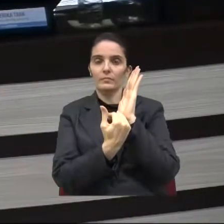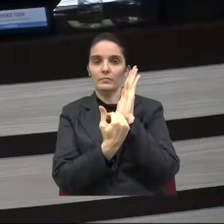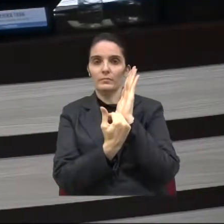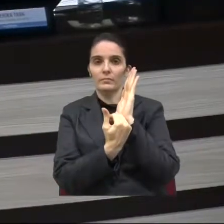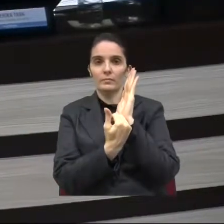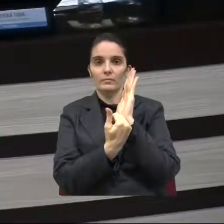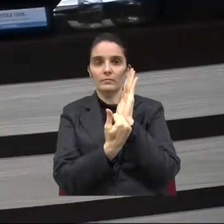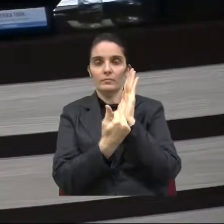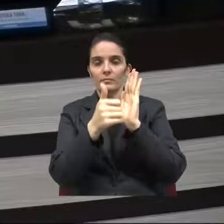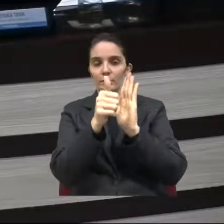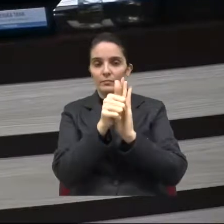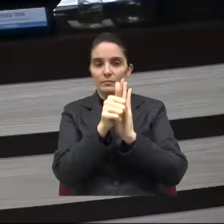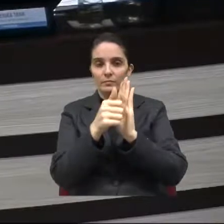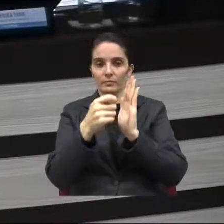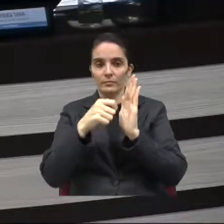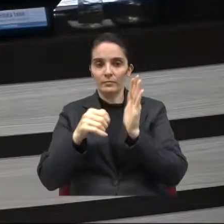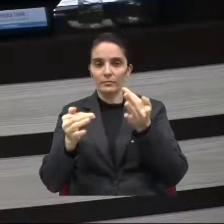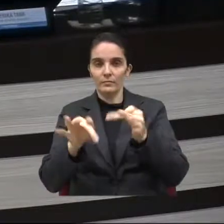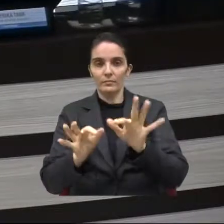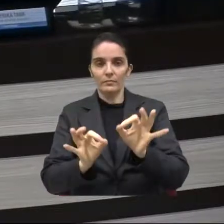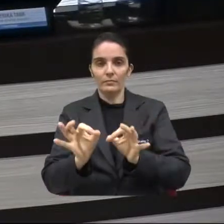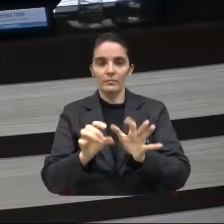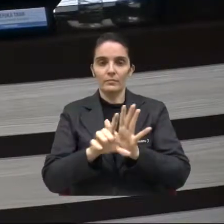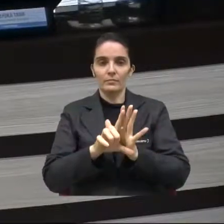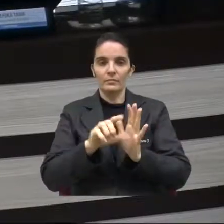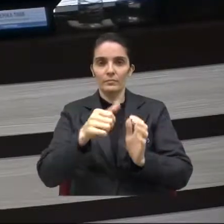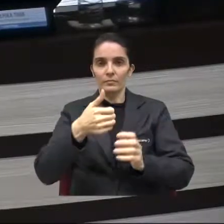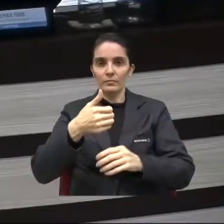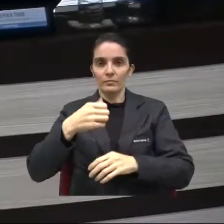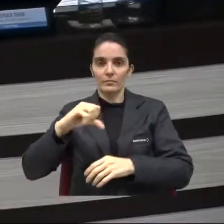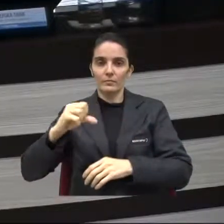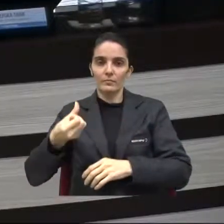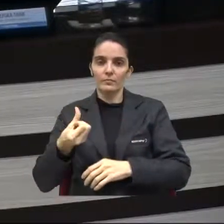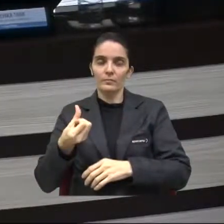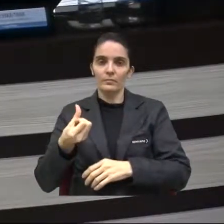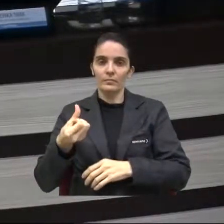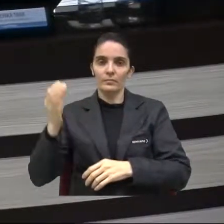dia. Item 1, redação final do projeto de lei